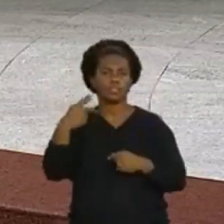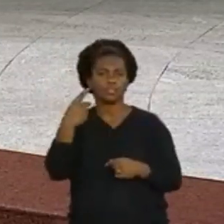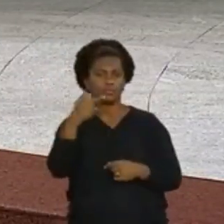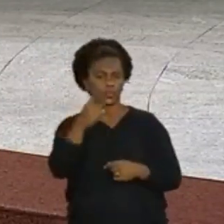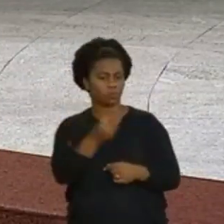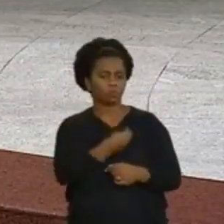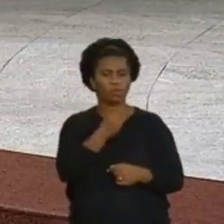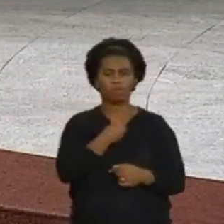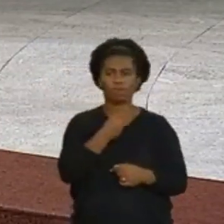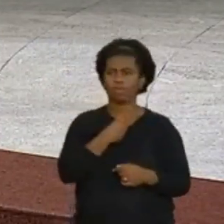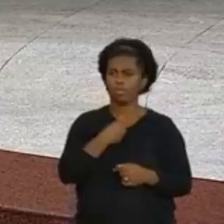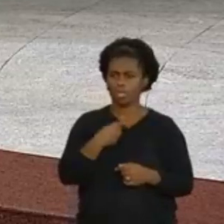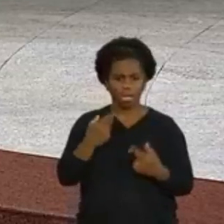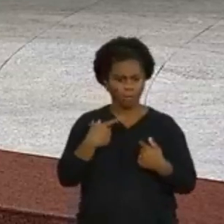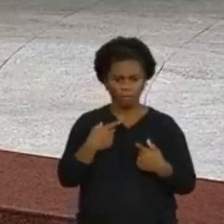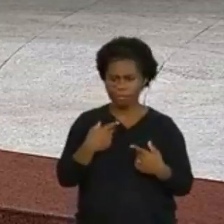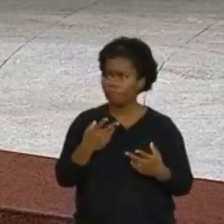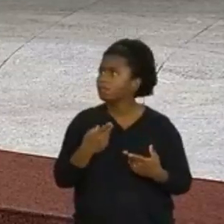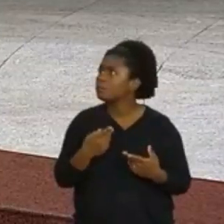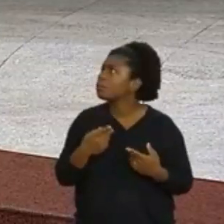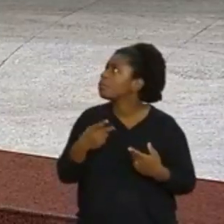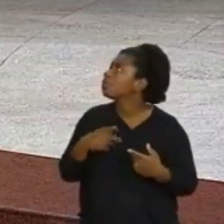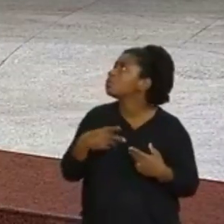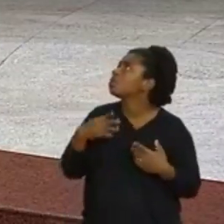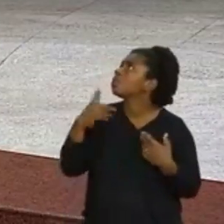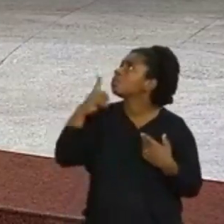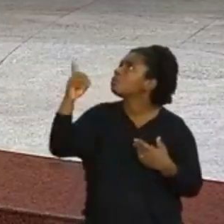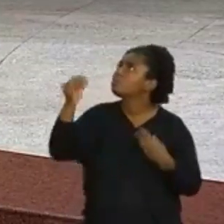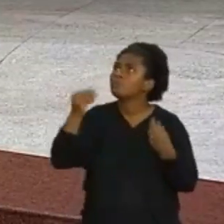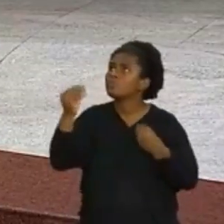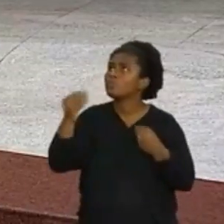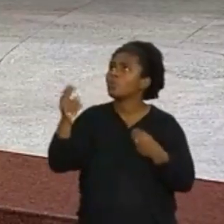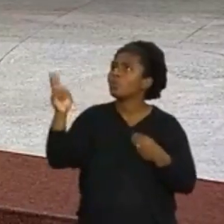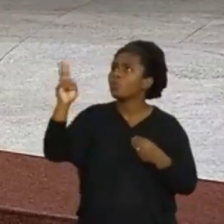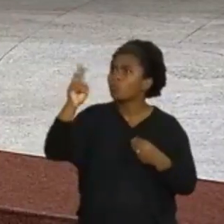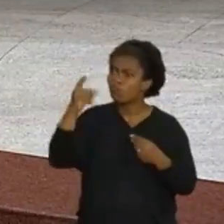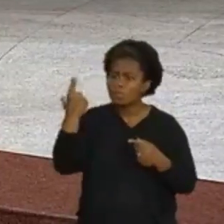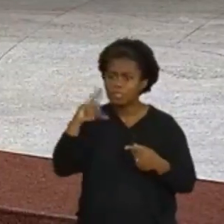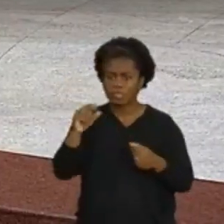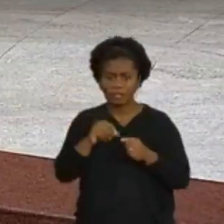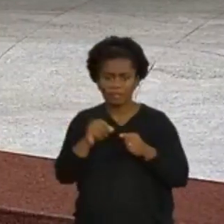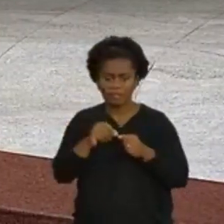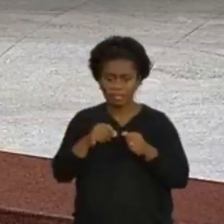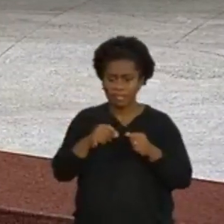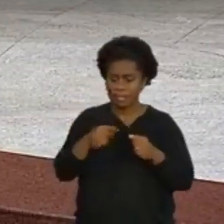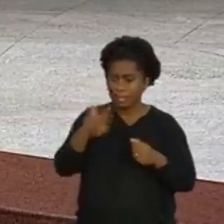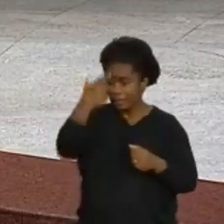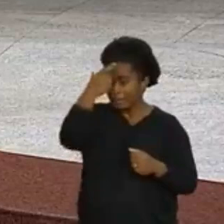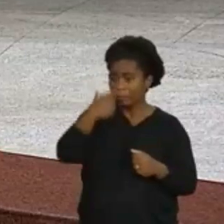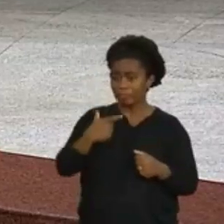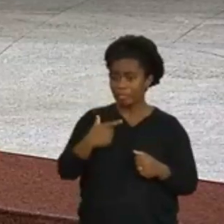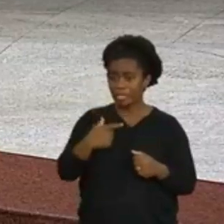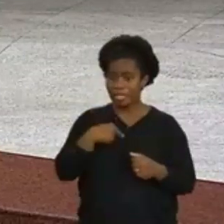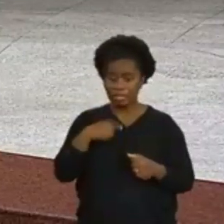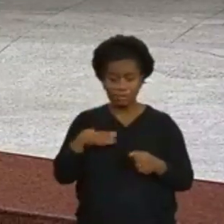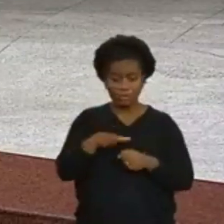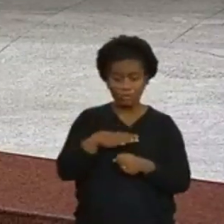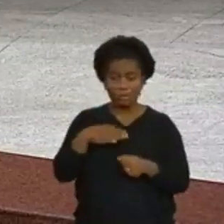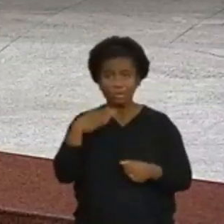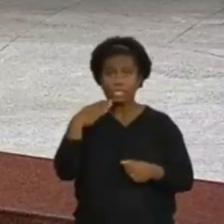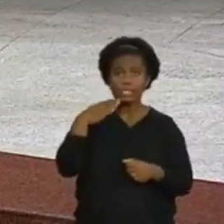isso em mim, que sou miserável, pecador? Hã? Eu que sou cheio de erro, de